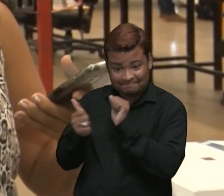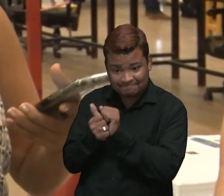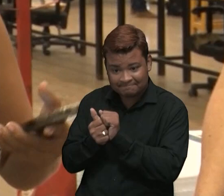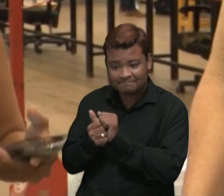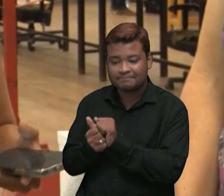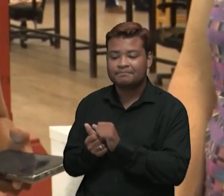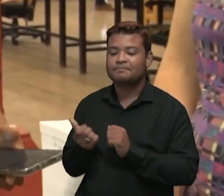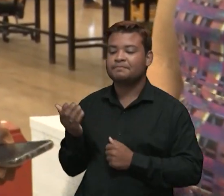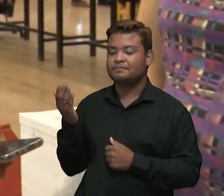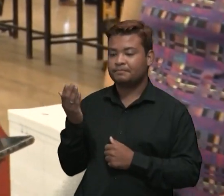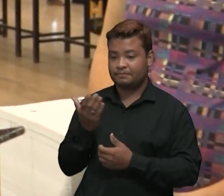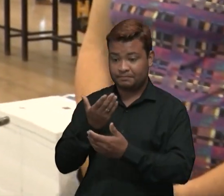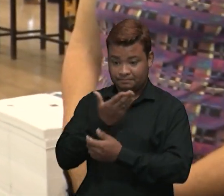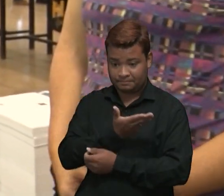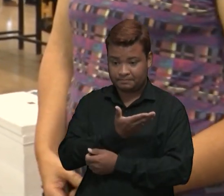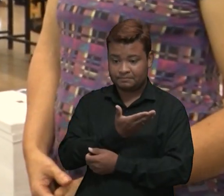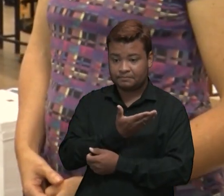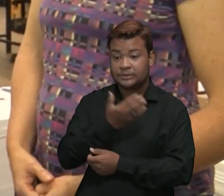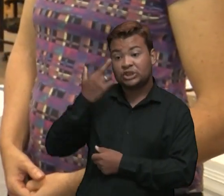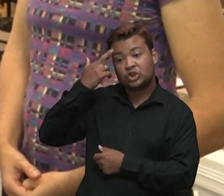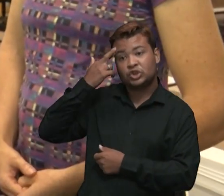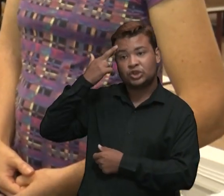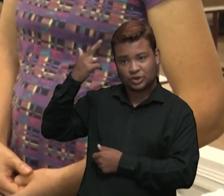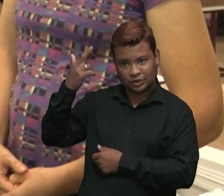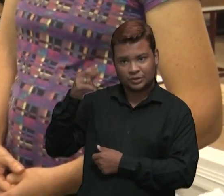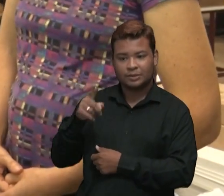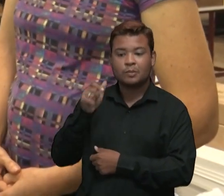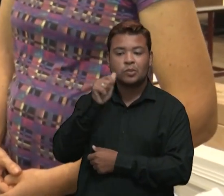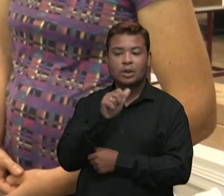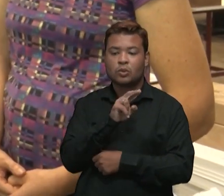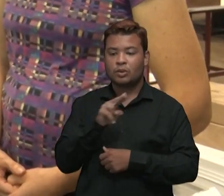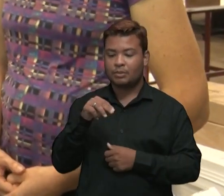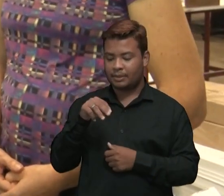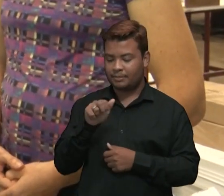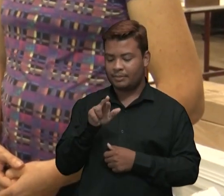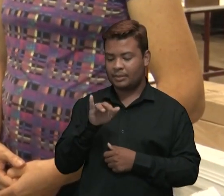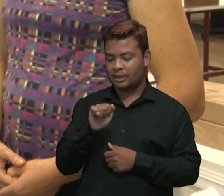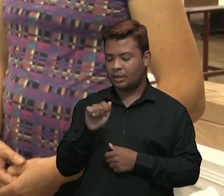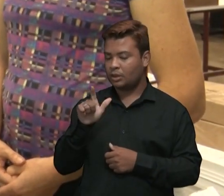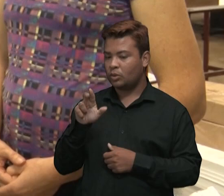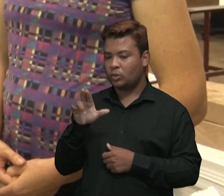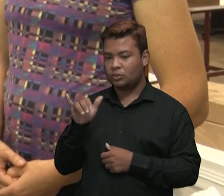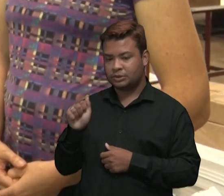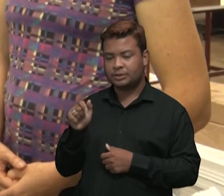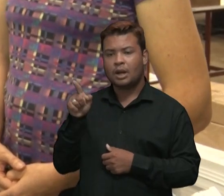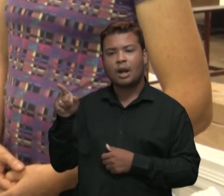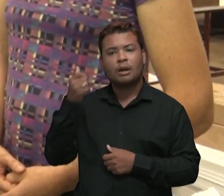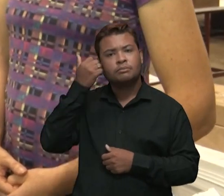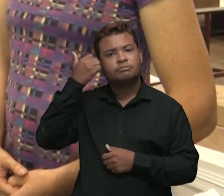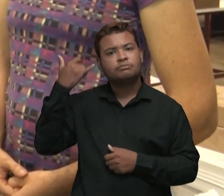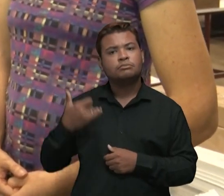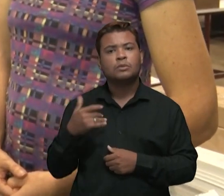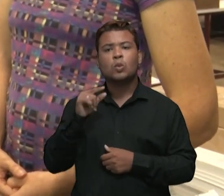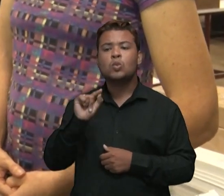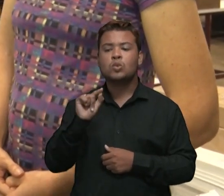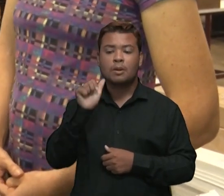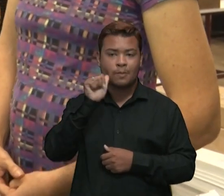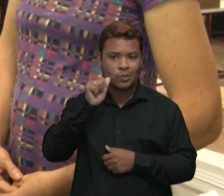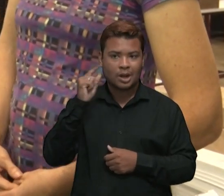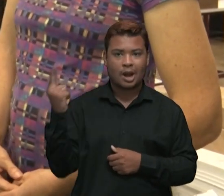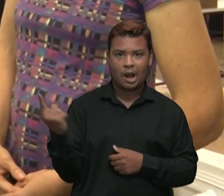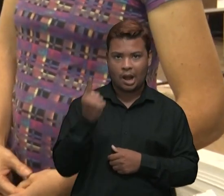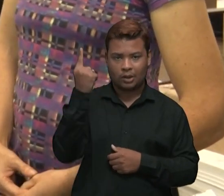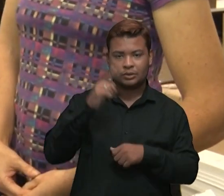a diretora do SEGRAF UFG, a Maria Lúcia. A Maria Lúcia, ela se descreve como uma mulher alta, branca, tem